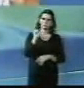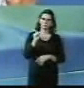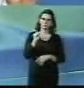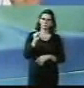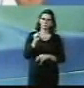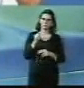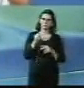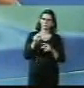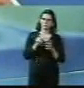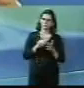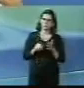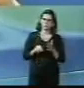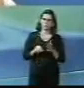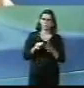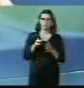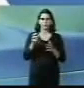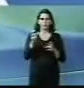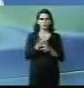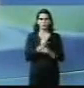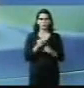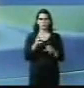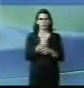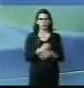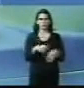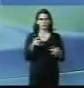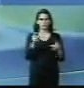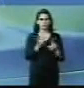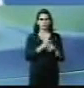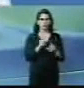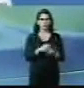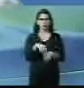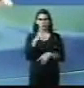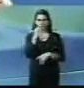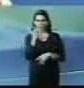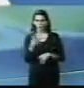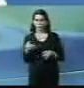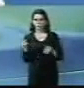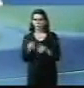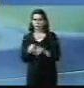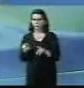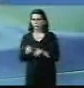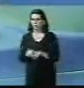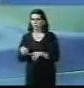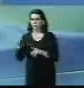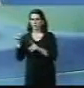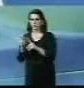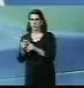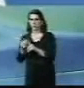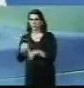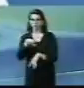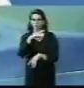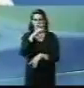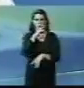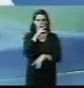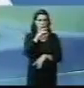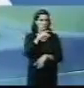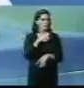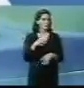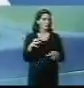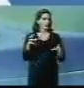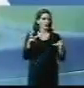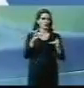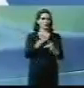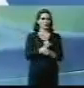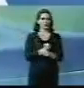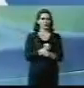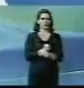o conteúdo do site, vai somar todas as palavras que ele julga serem boas, todas as palavras que ele julga serem más, e vai fazer o quê? Uma